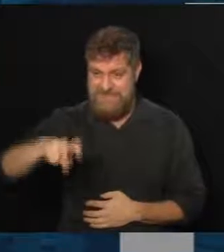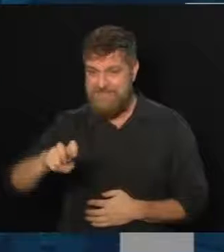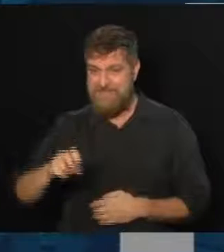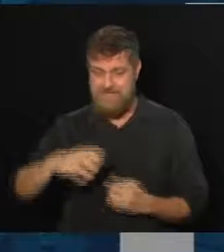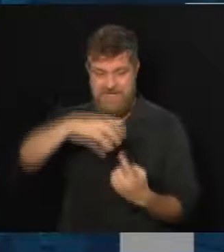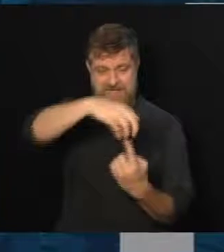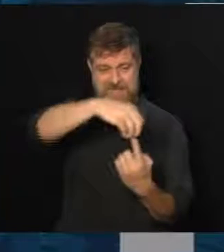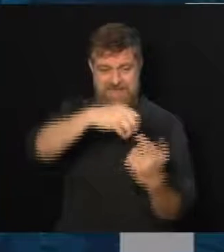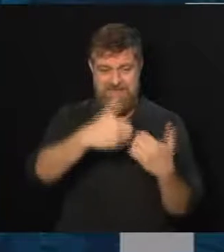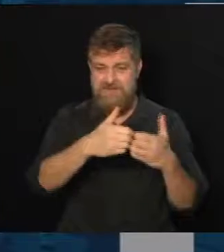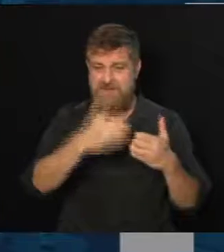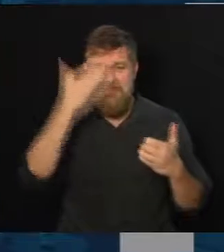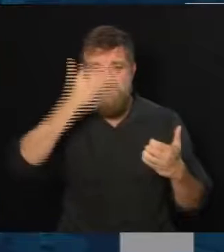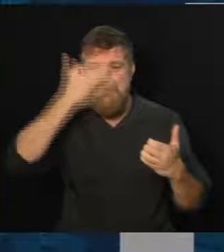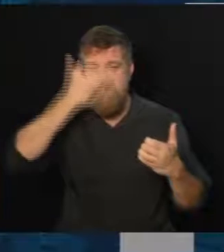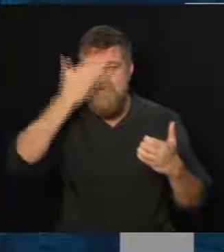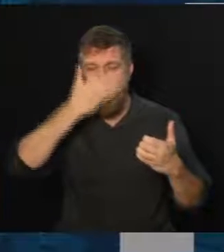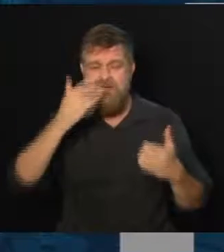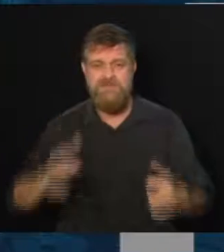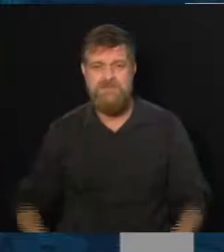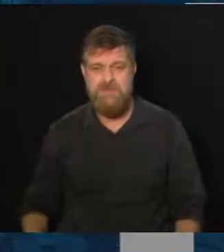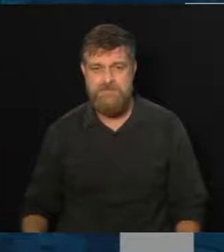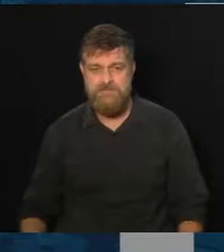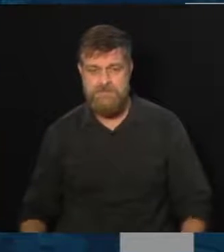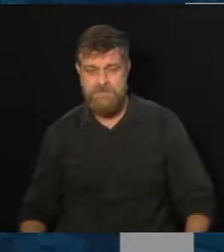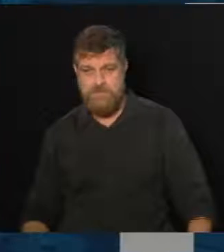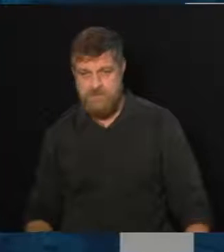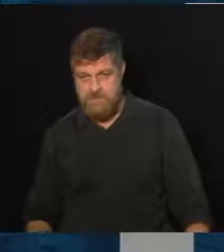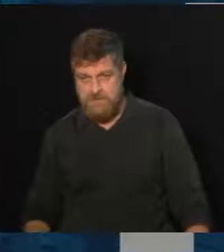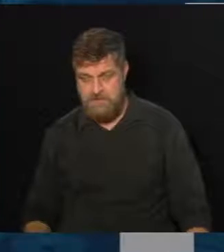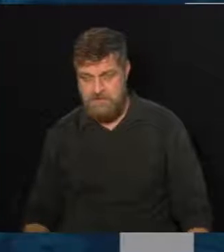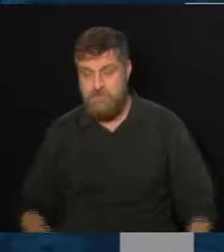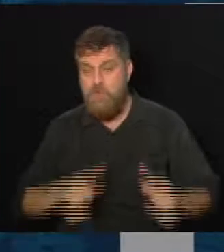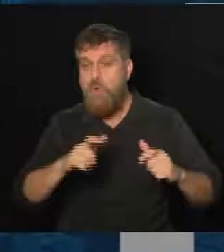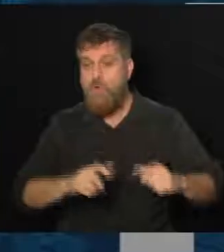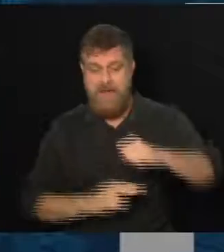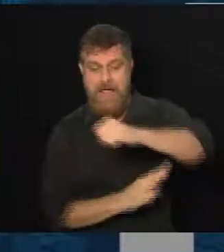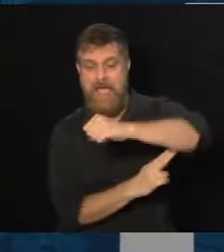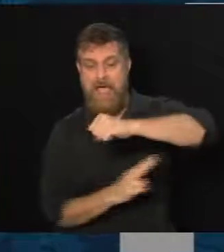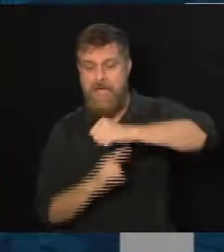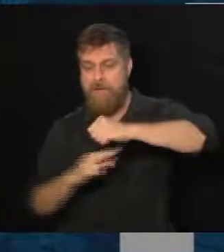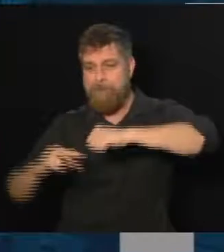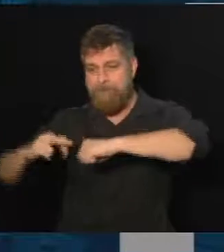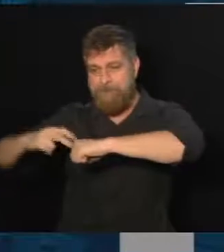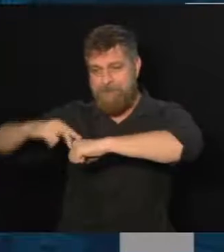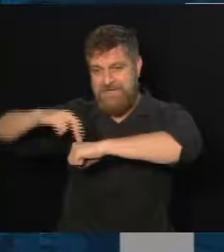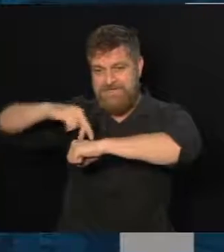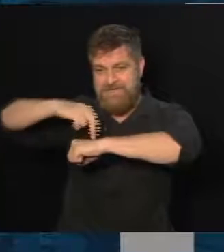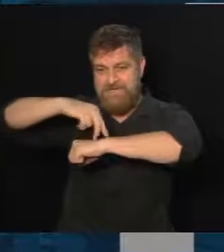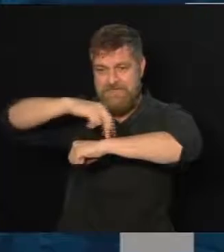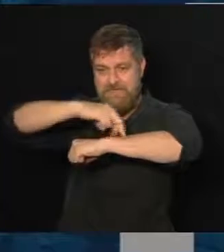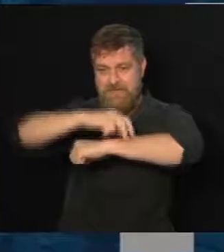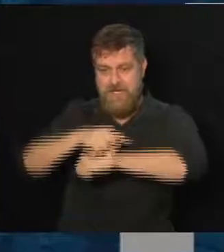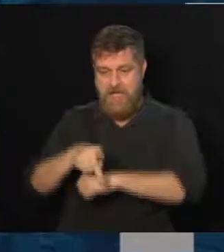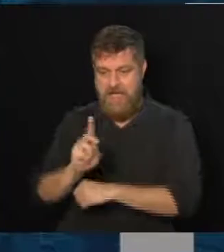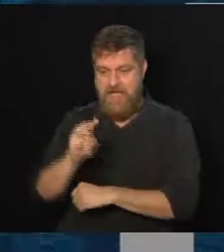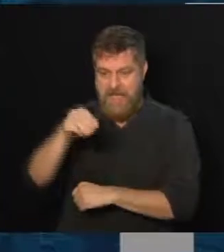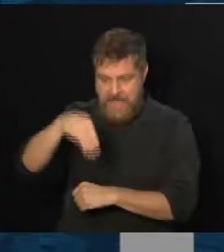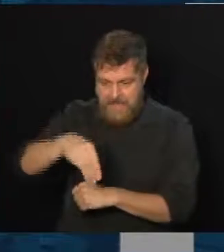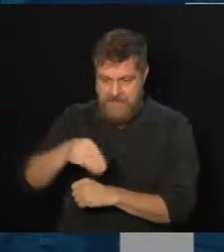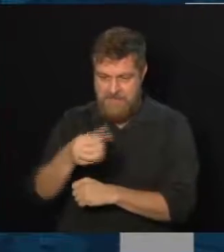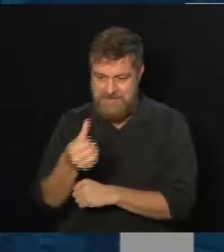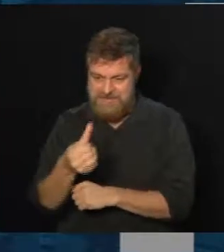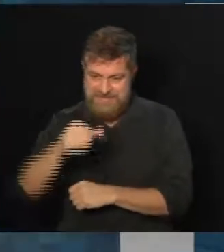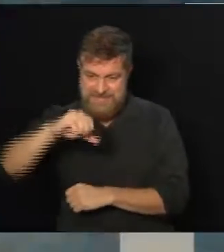liberar o campo de visão dos usuários do ponto de ônibus, localizado na passarela de pedestres do quilômetro 69,